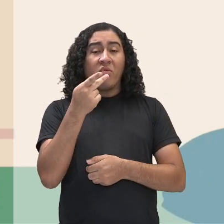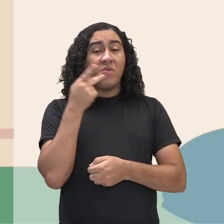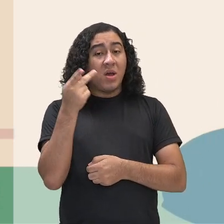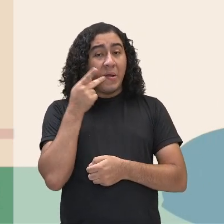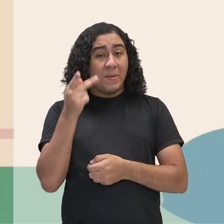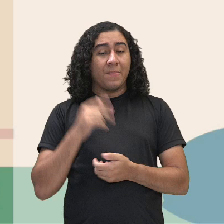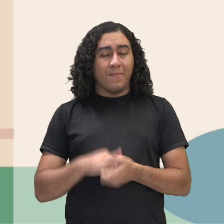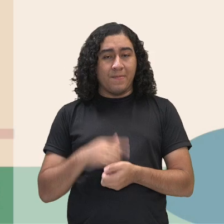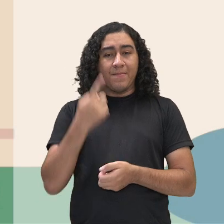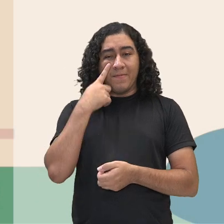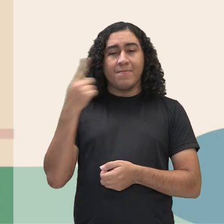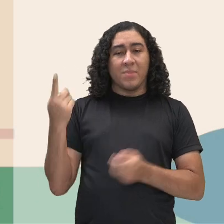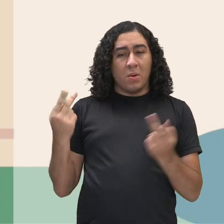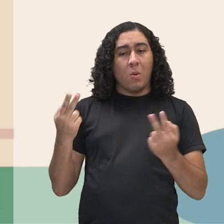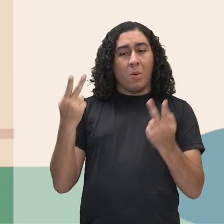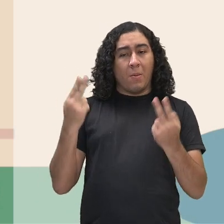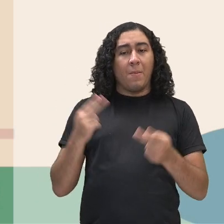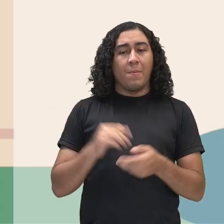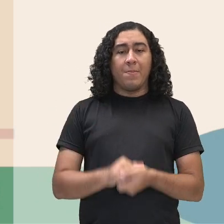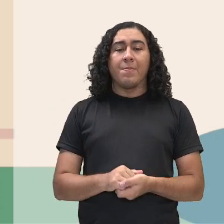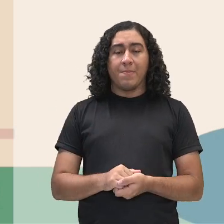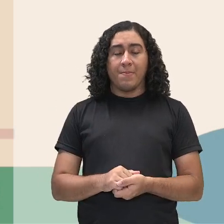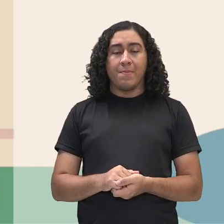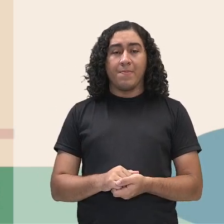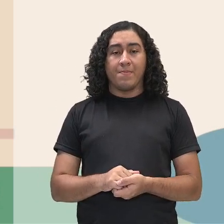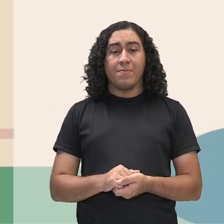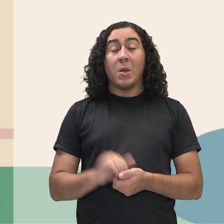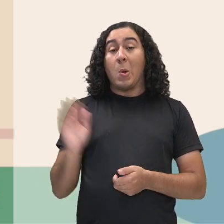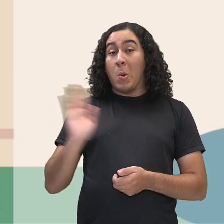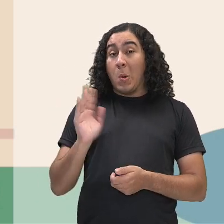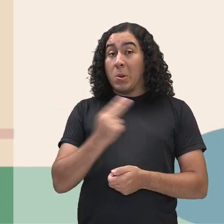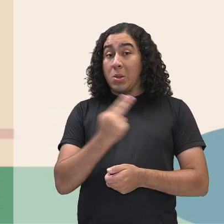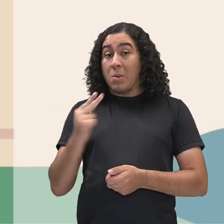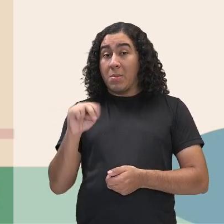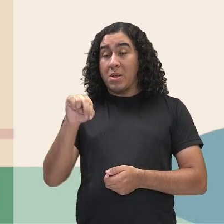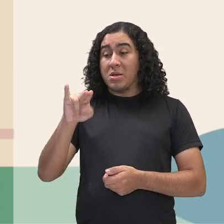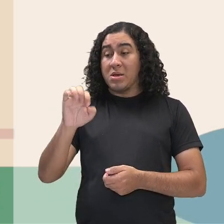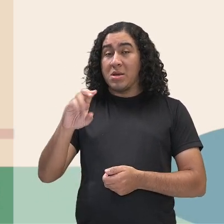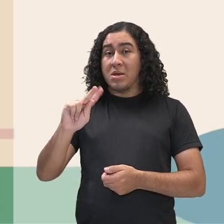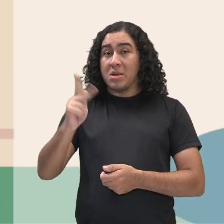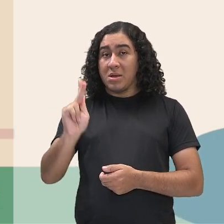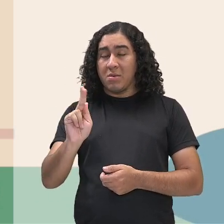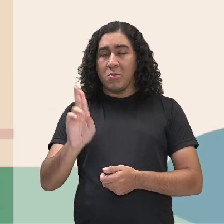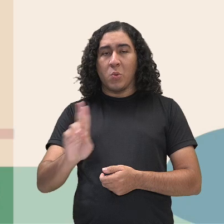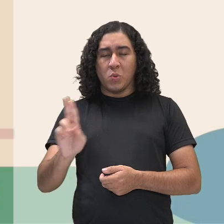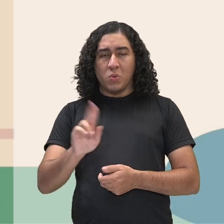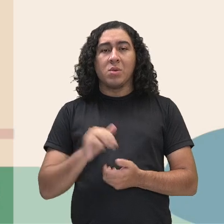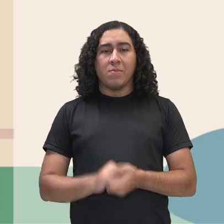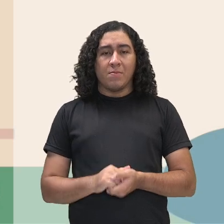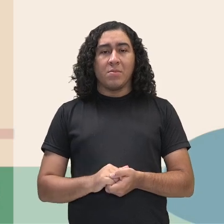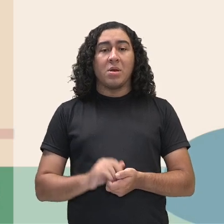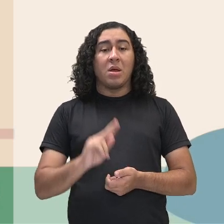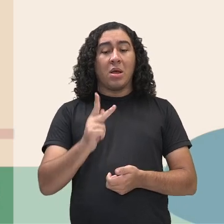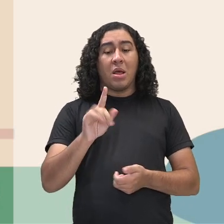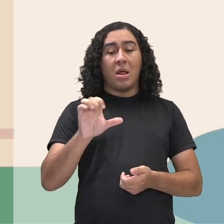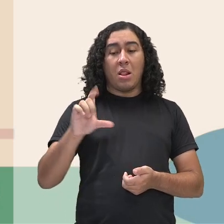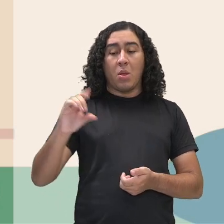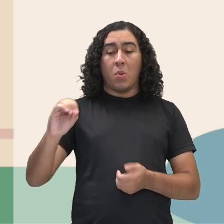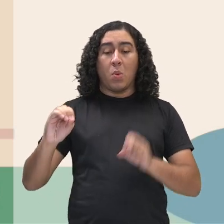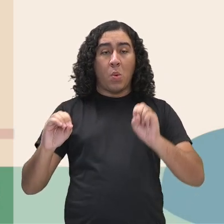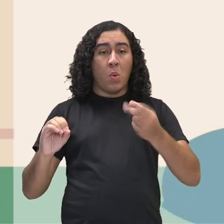Hi, I'm Nick. Oi, eu sou o Nick. Então, usaram as expressões hello ou hi,